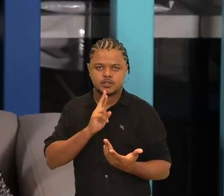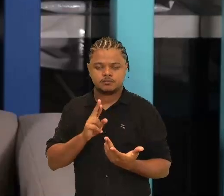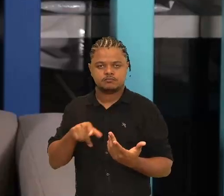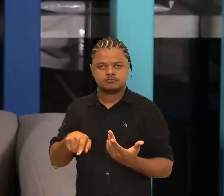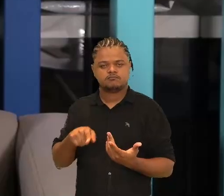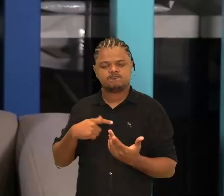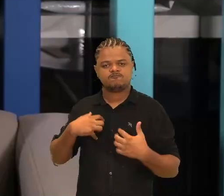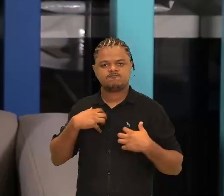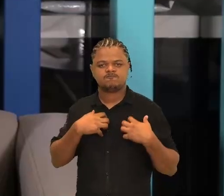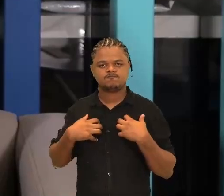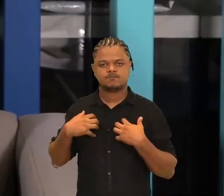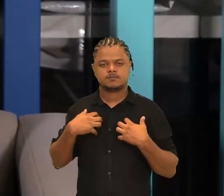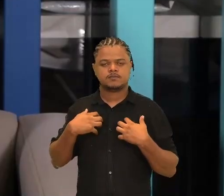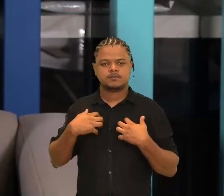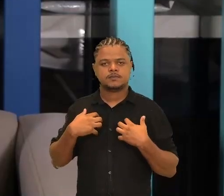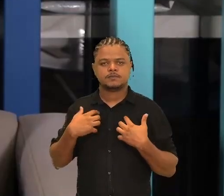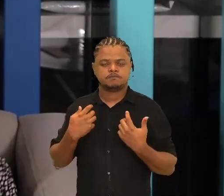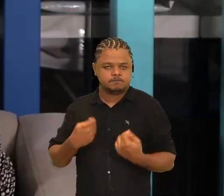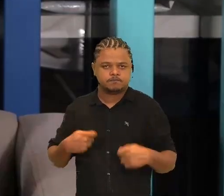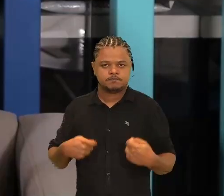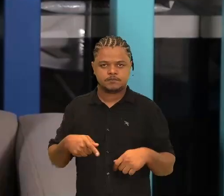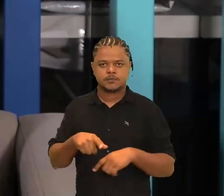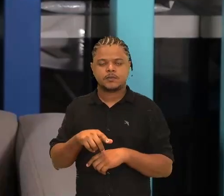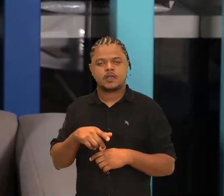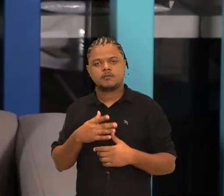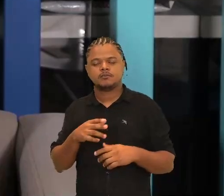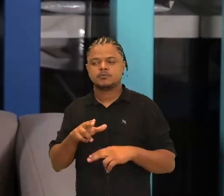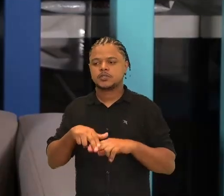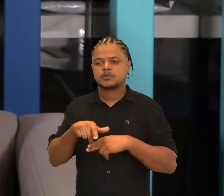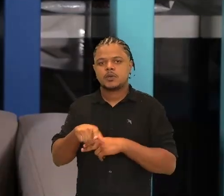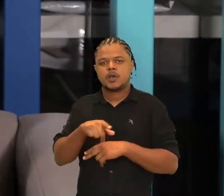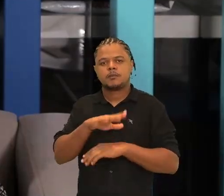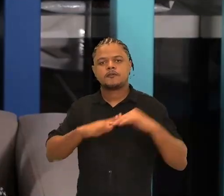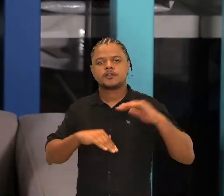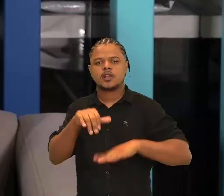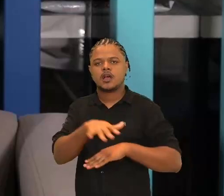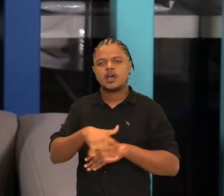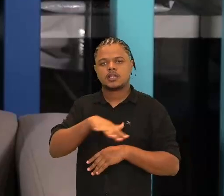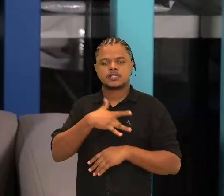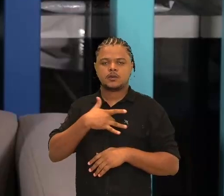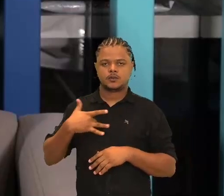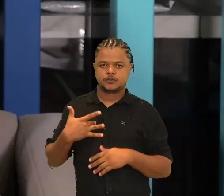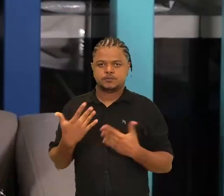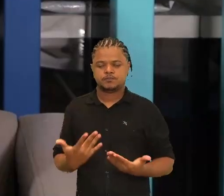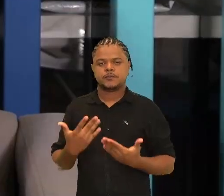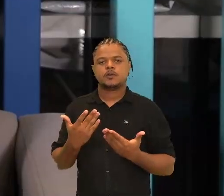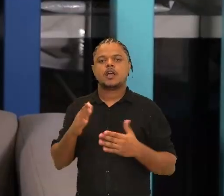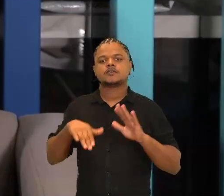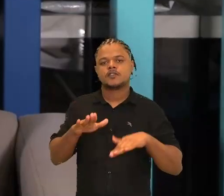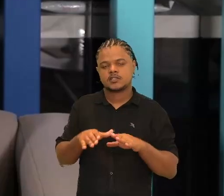essas inquietações através dos profissionais da área da saúde, né? Então, muitas vezes são encaminhados